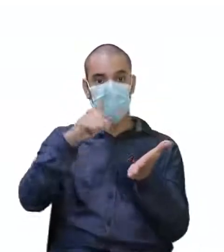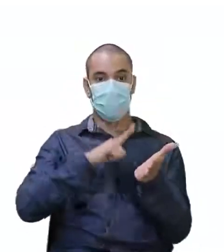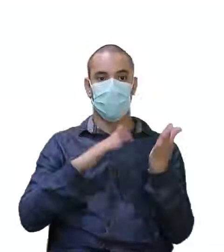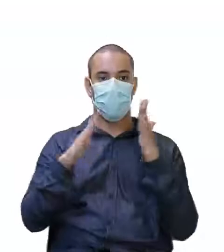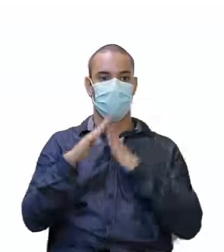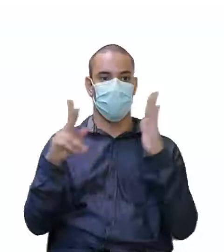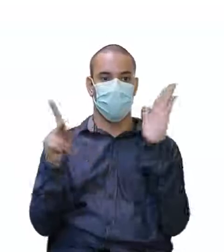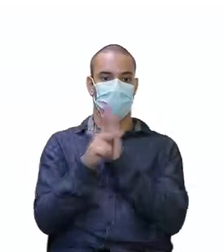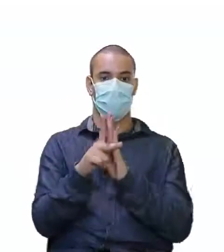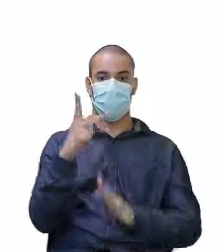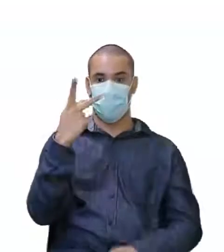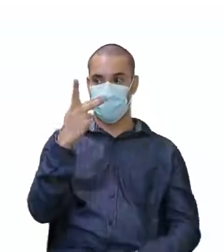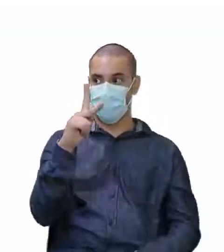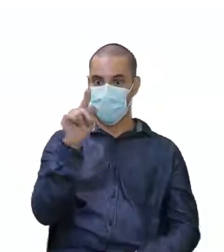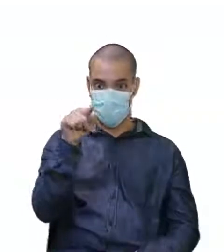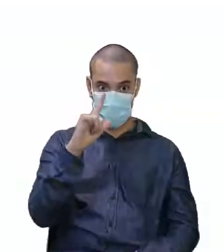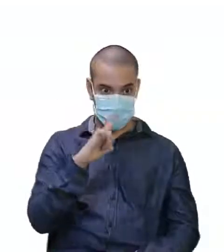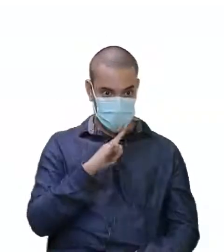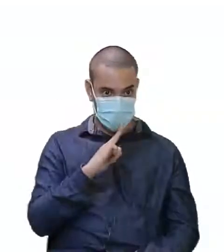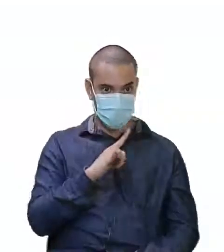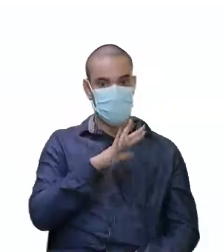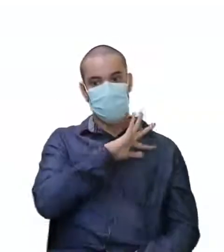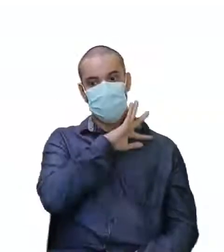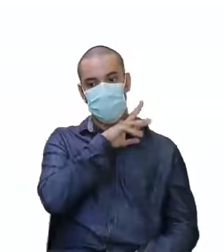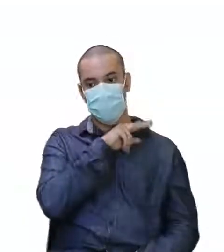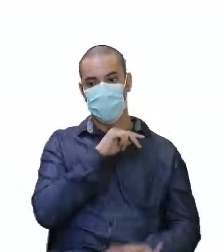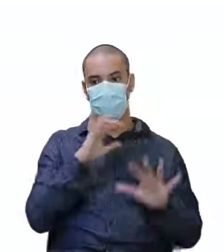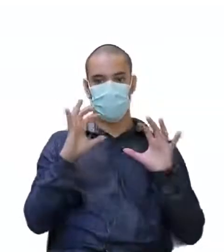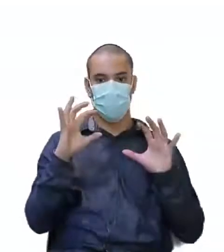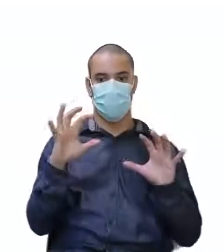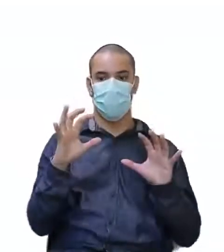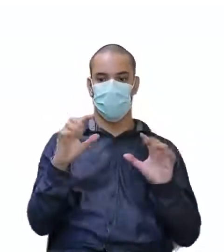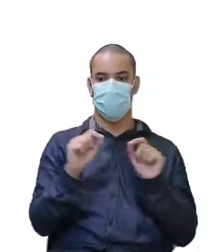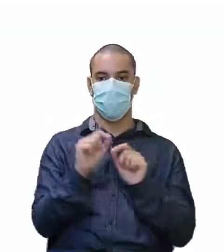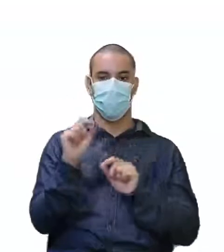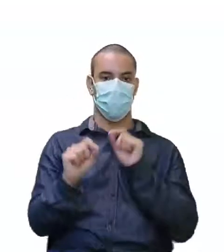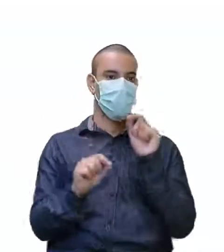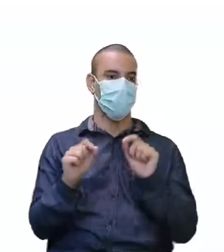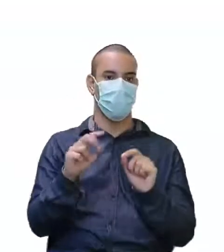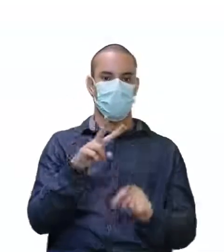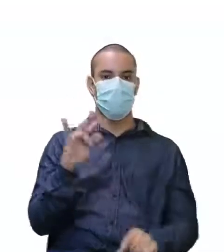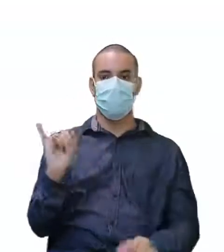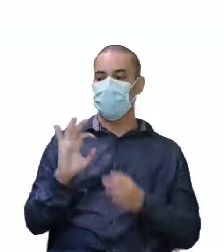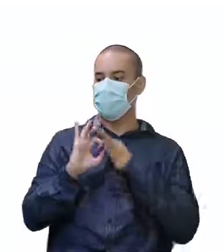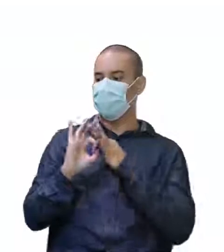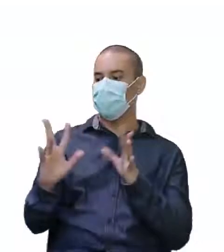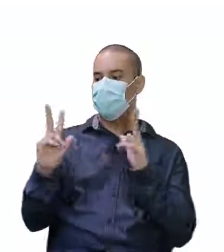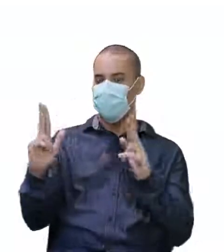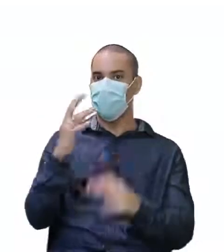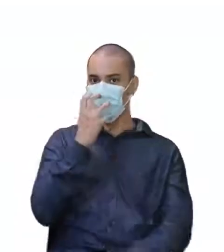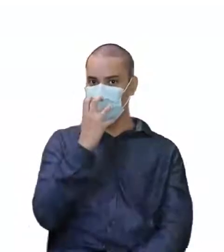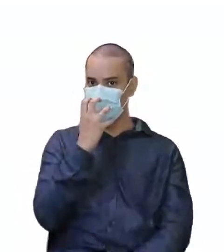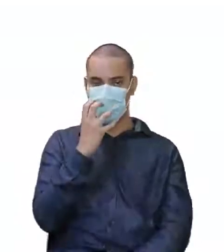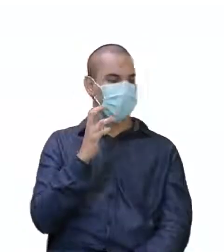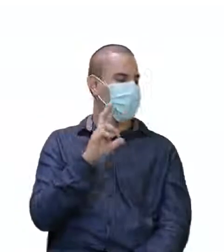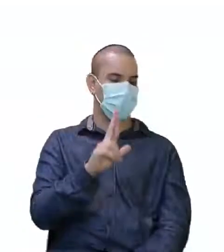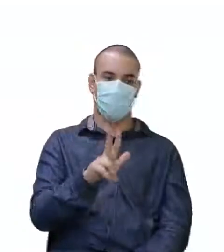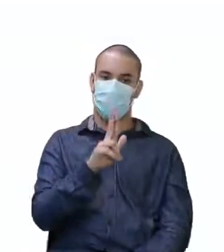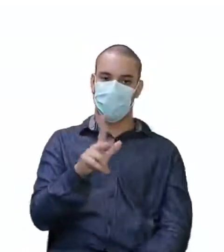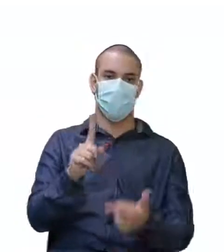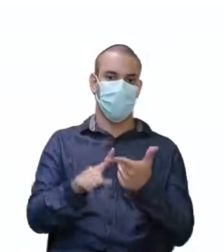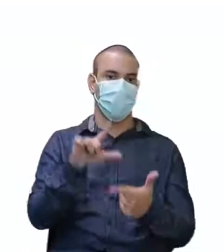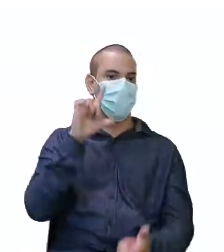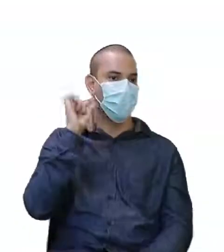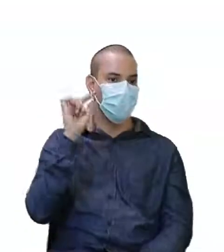competentes. Então, se você tem um animal desse, você não vai criar ele como você cria um cachorro, se você tem, sei lá,